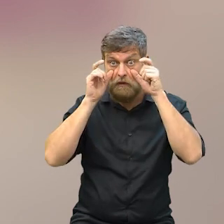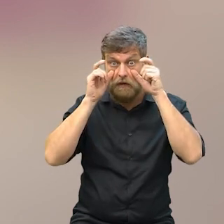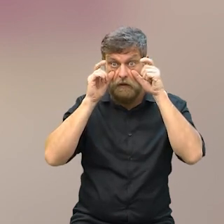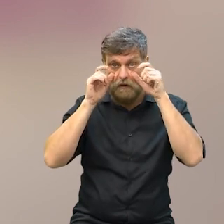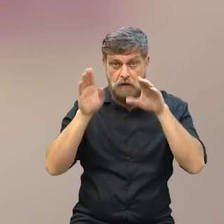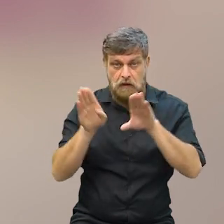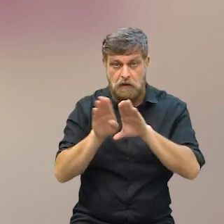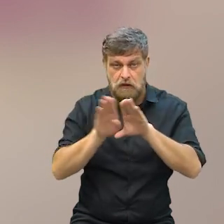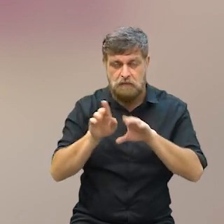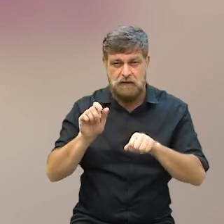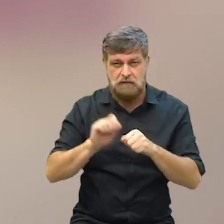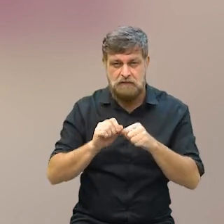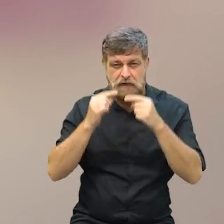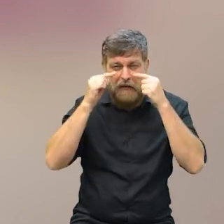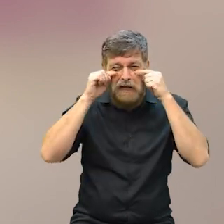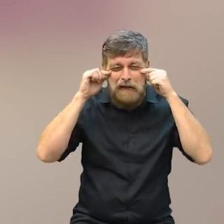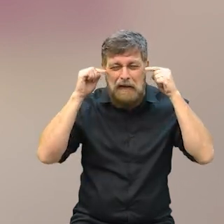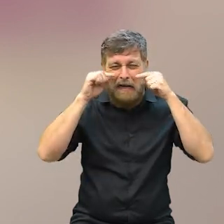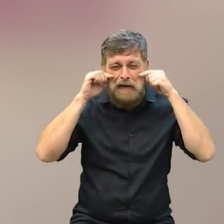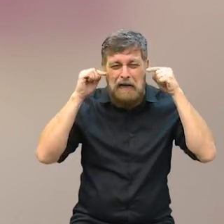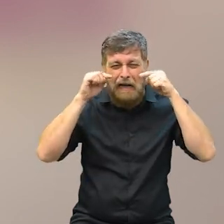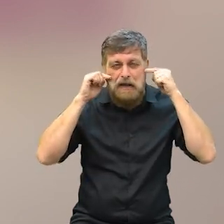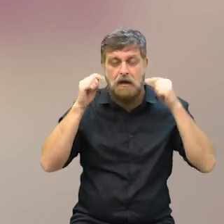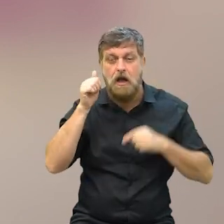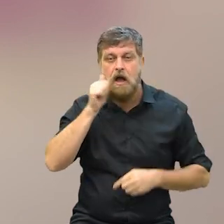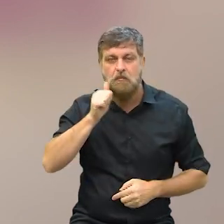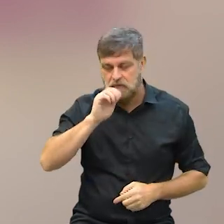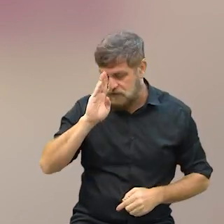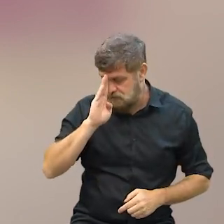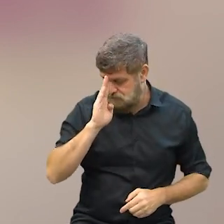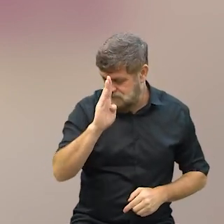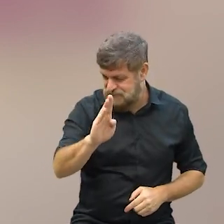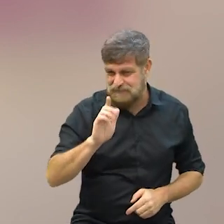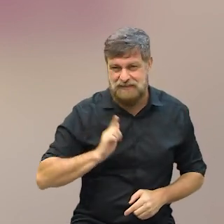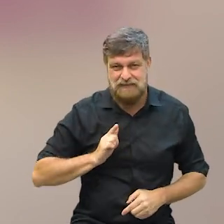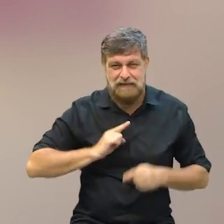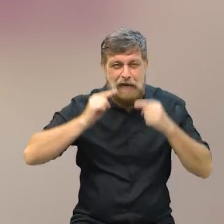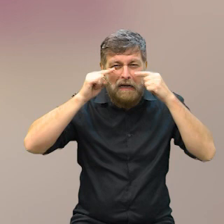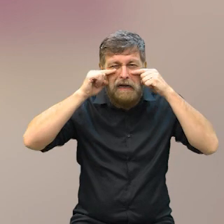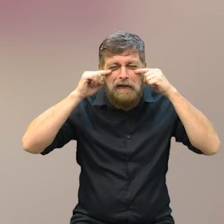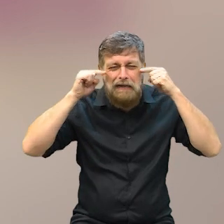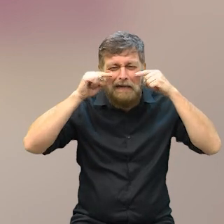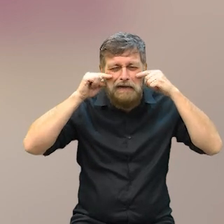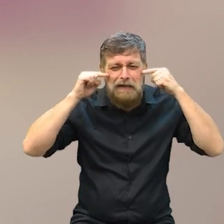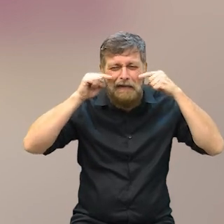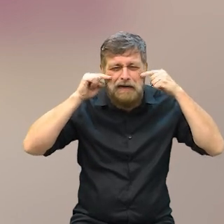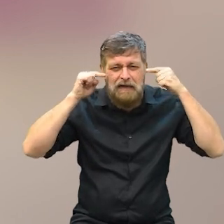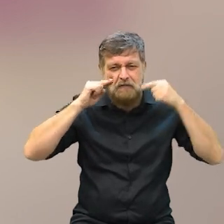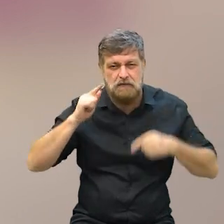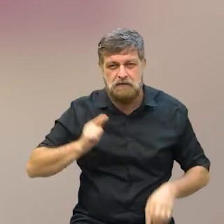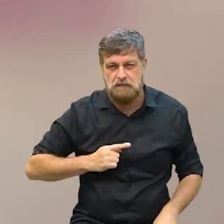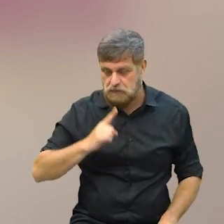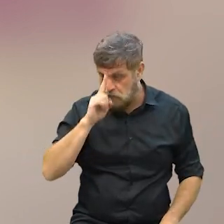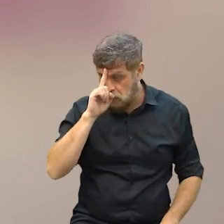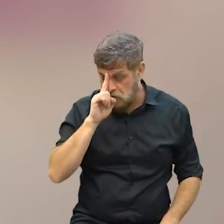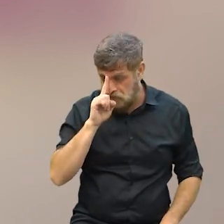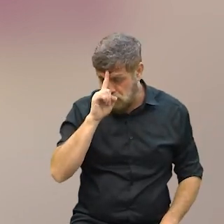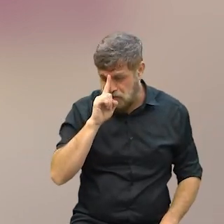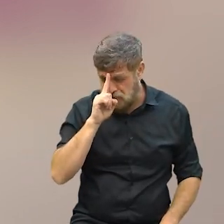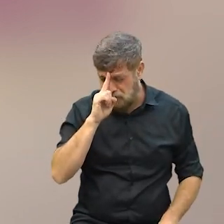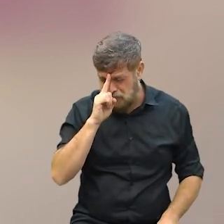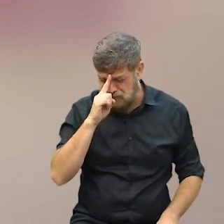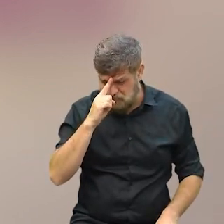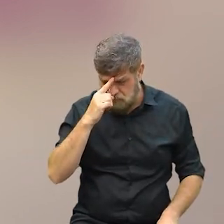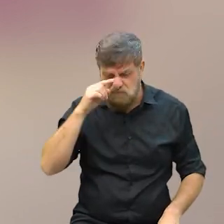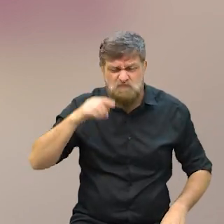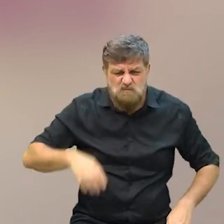enxergar, ou então fazer rugas, né, aí as mulheres principalmente, né, fazer muitas rugas, inclusive no corrugador que a gente fala aqui